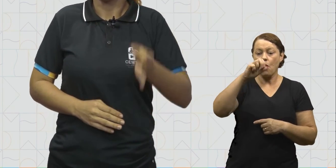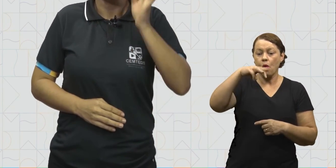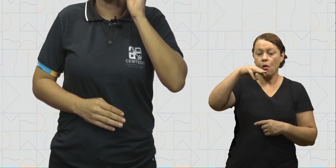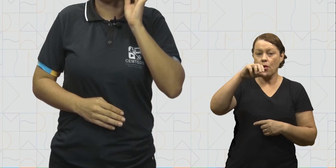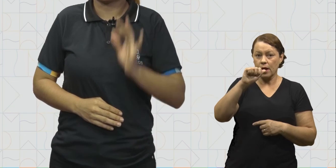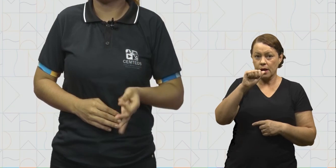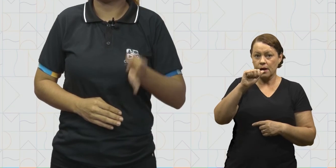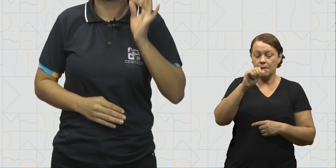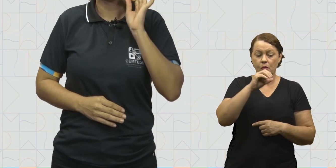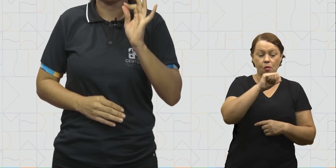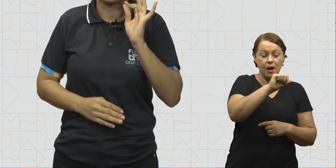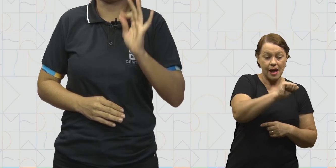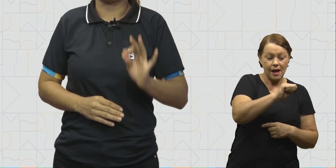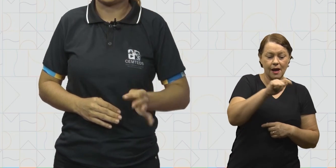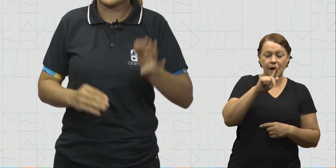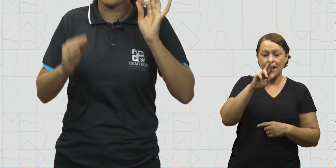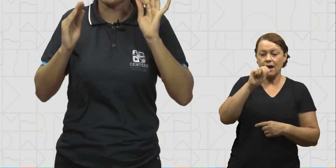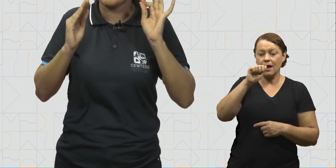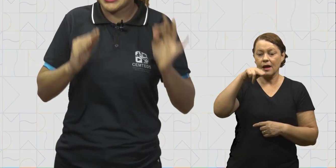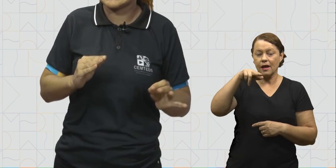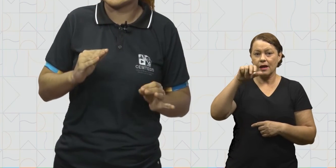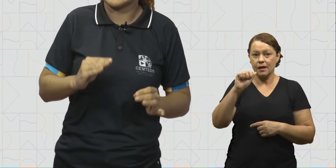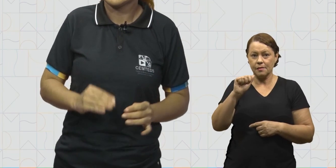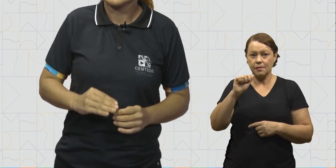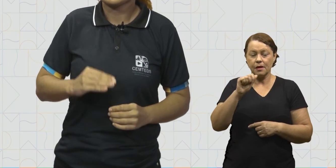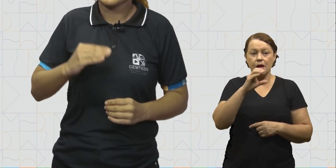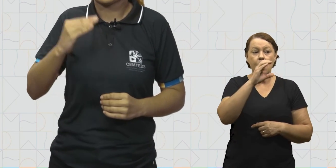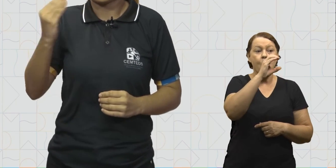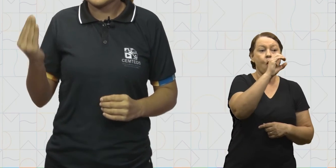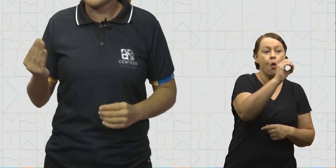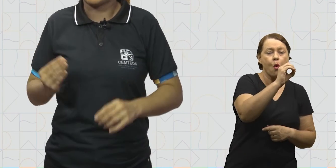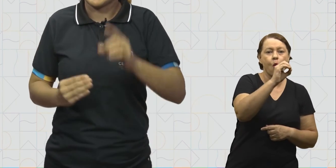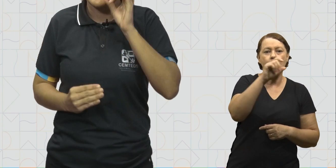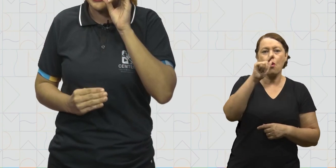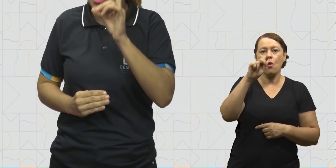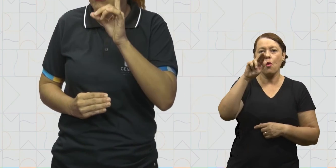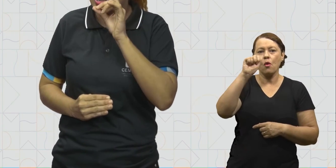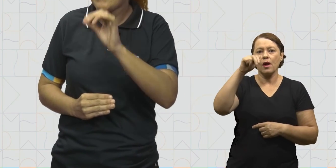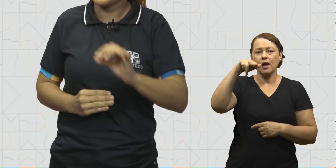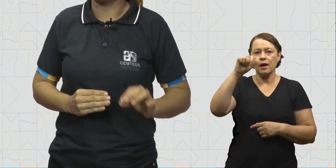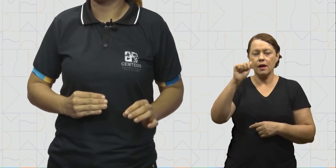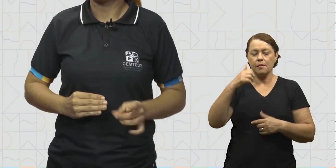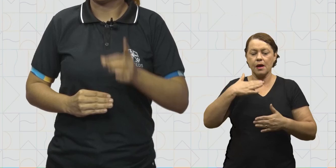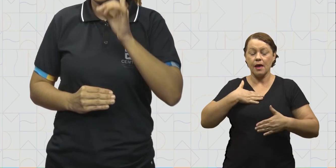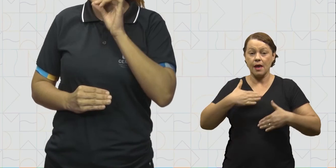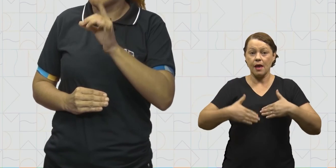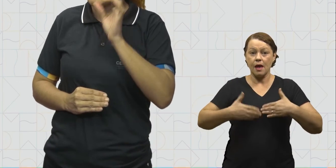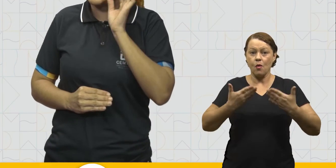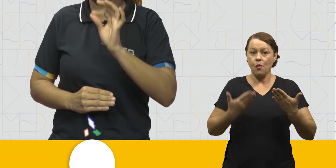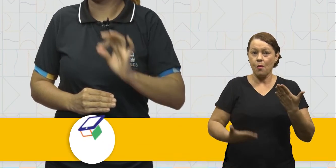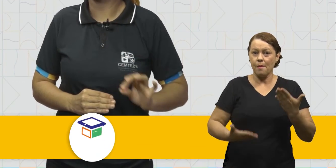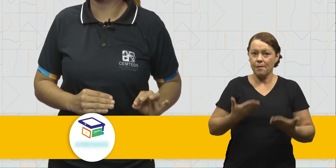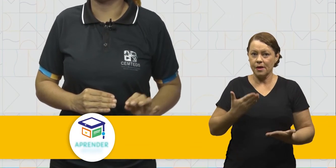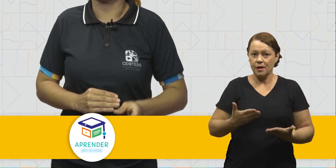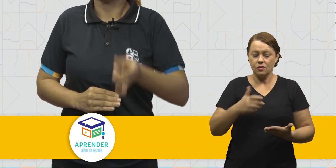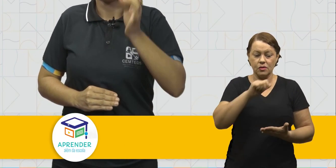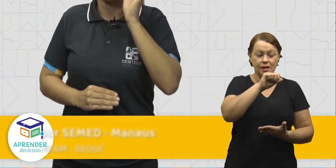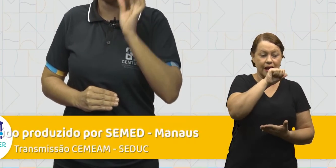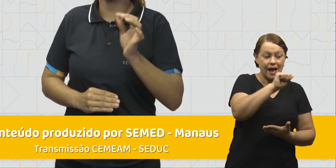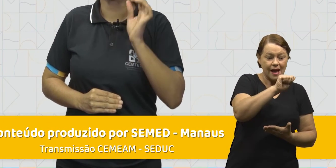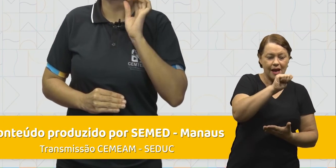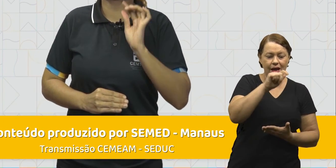grama. O grama se refere à massa e a grama é ao capim. Então,